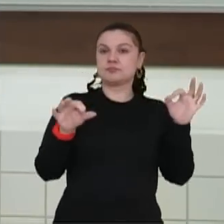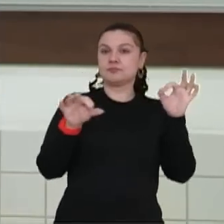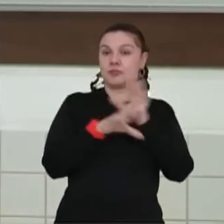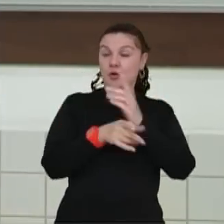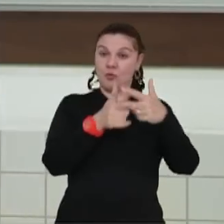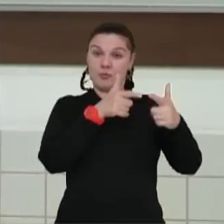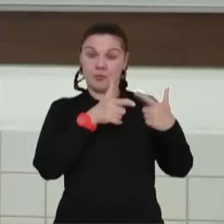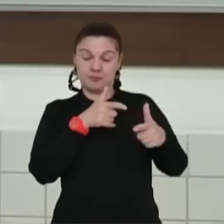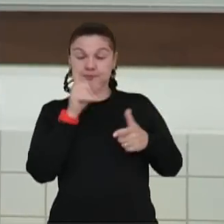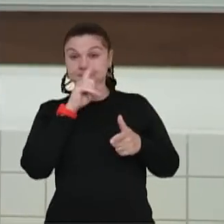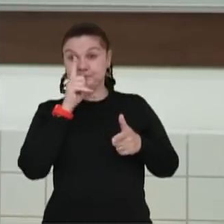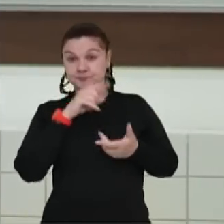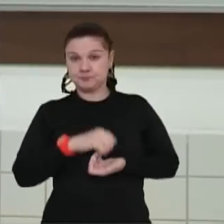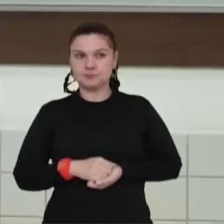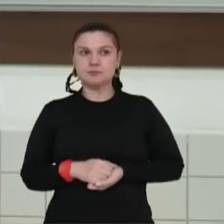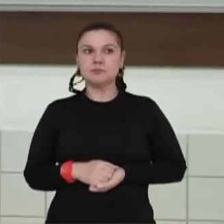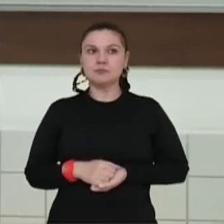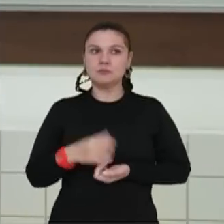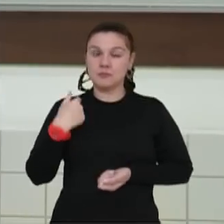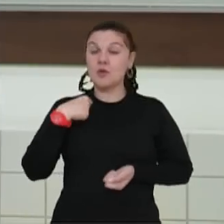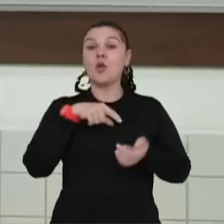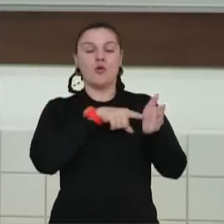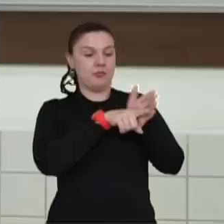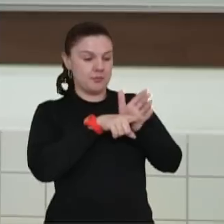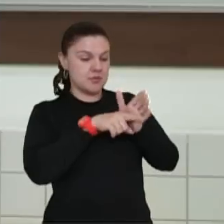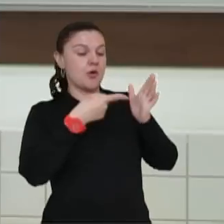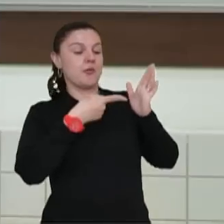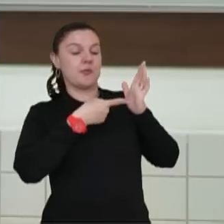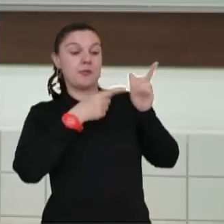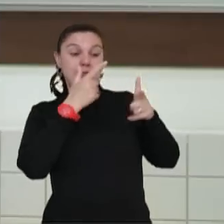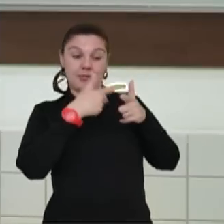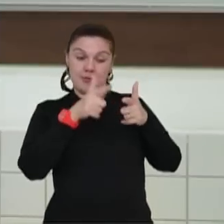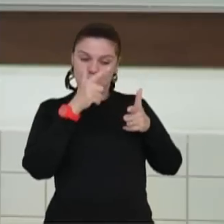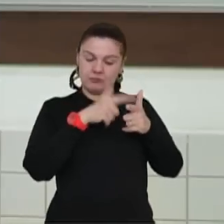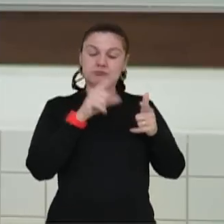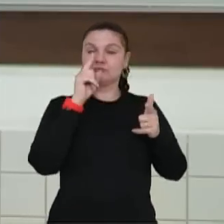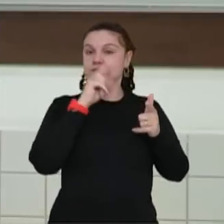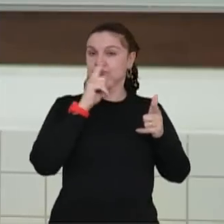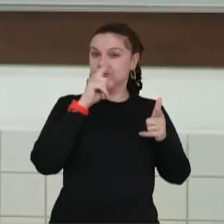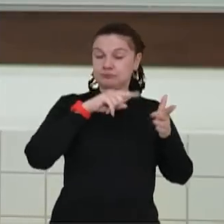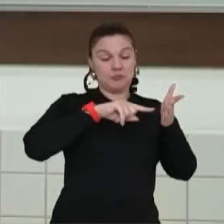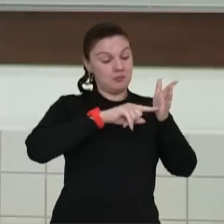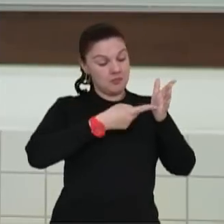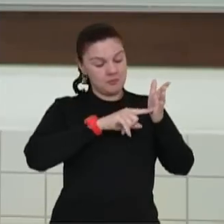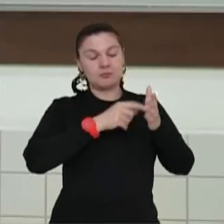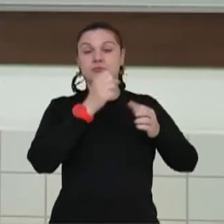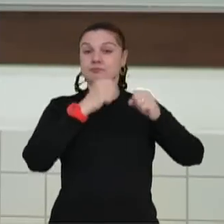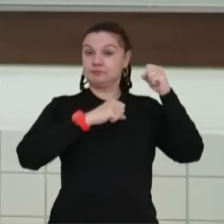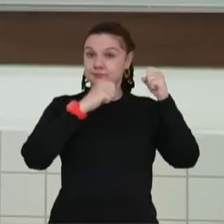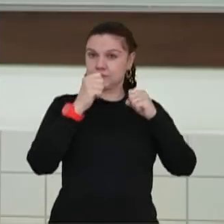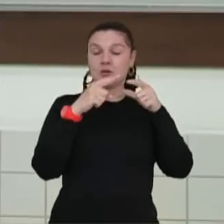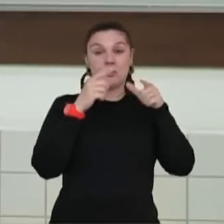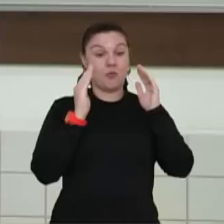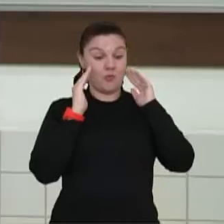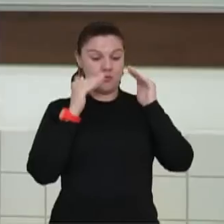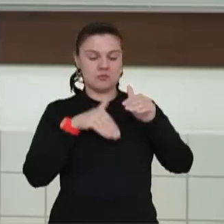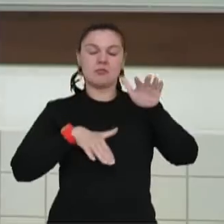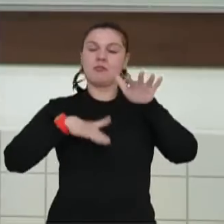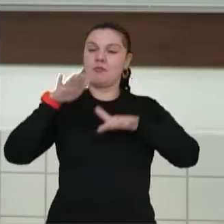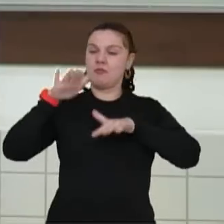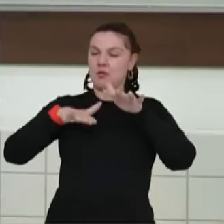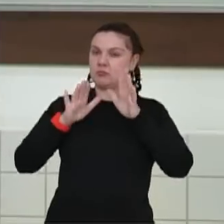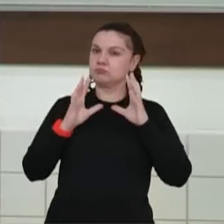apresentando algum defeito, então o que eu vou pesquisar? Defeito nos parafusos fabricados. Isso é uma variável estatística.